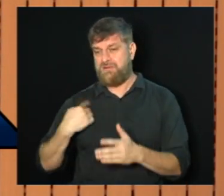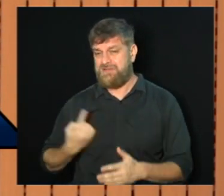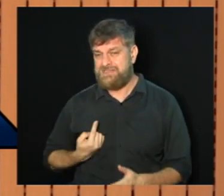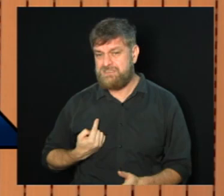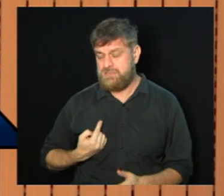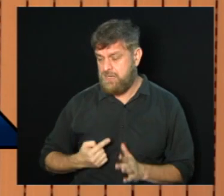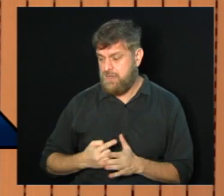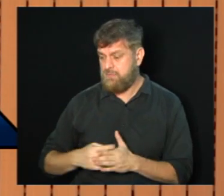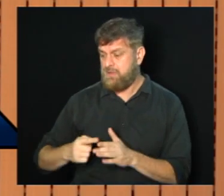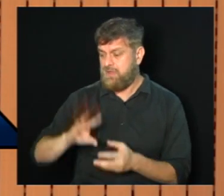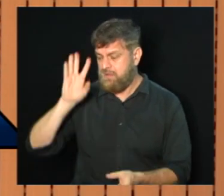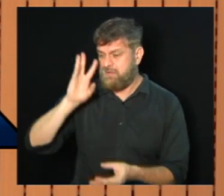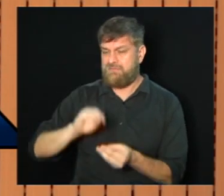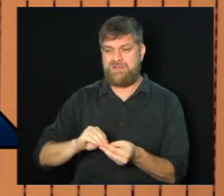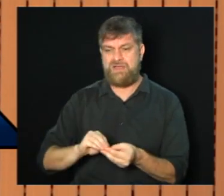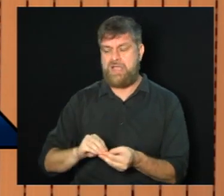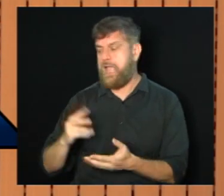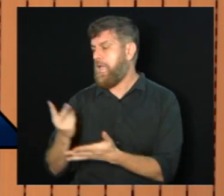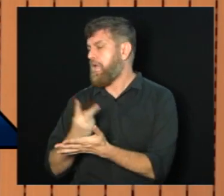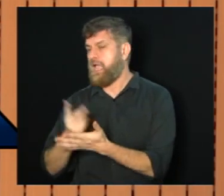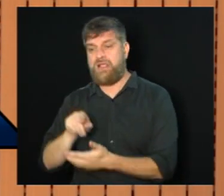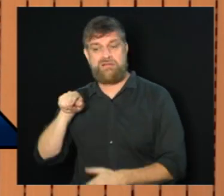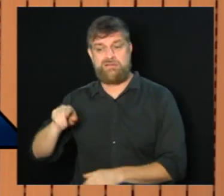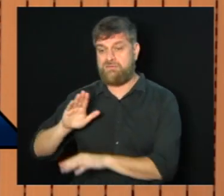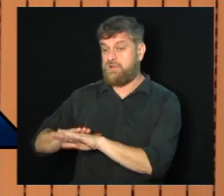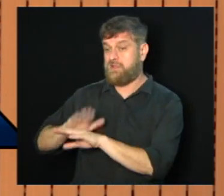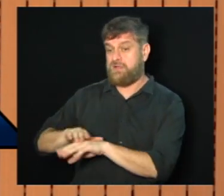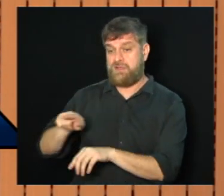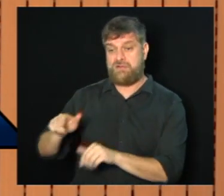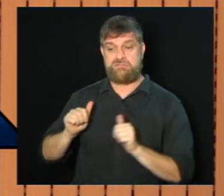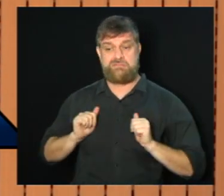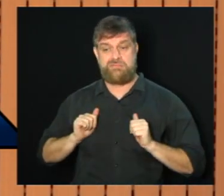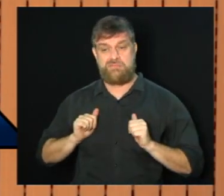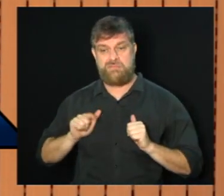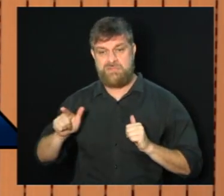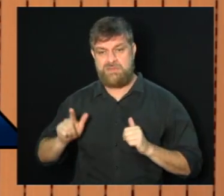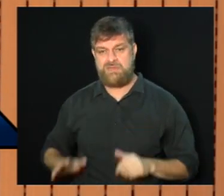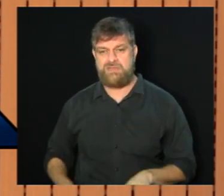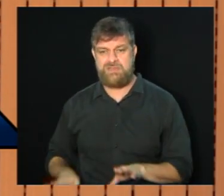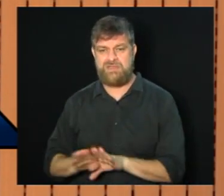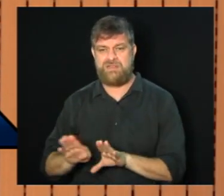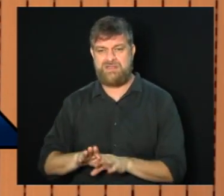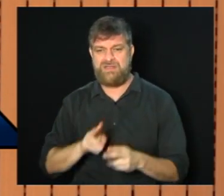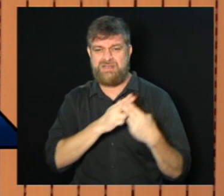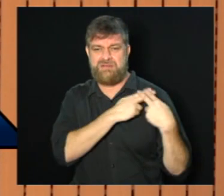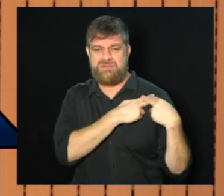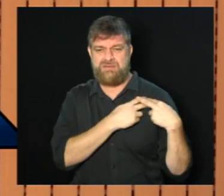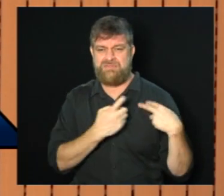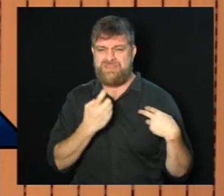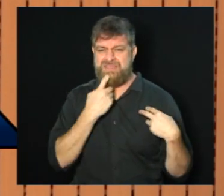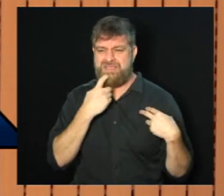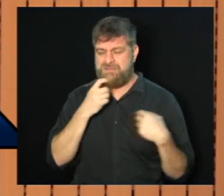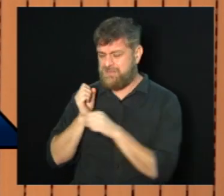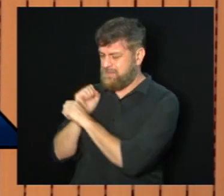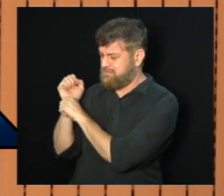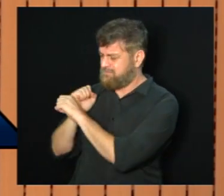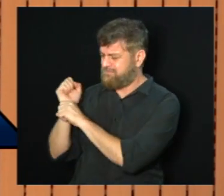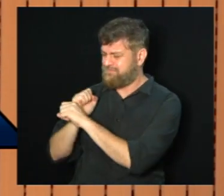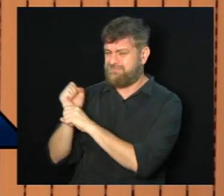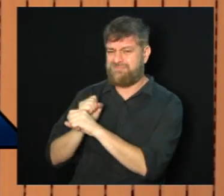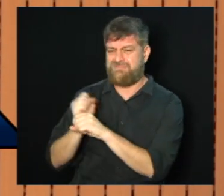uma solução, não serve também, porque não foram eles que fizeram. Eles governaram Campinas durante anos e anos e nada